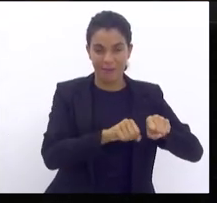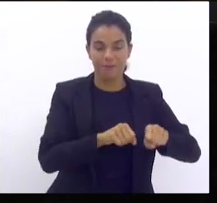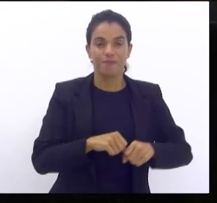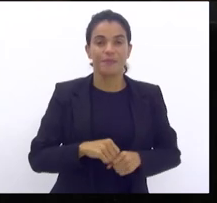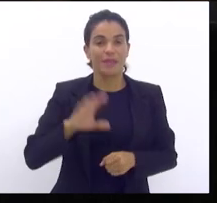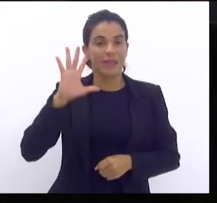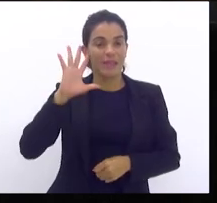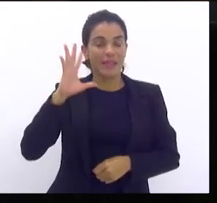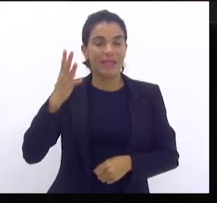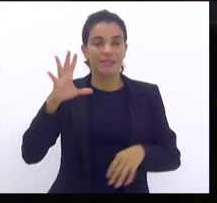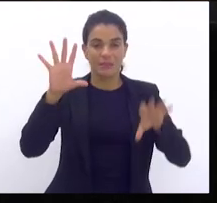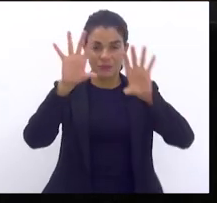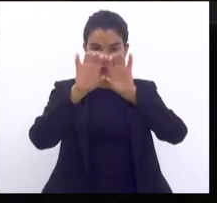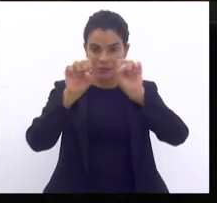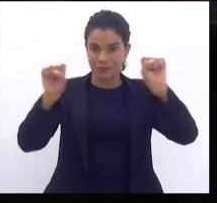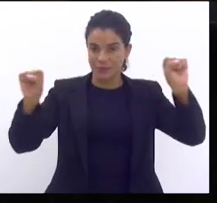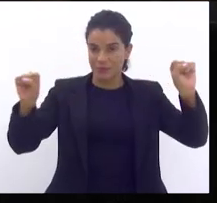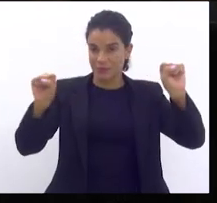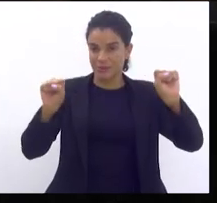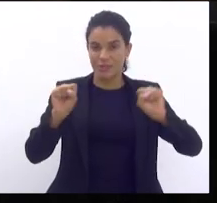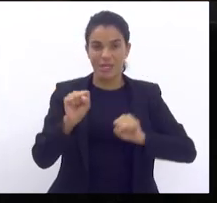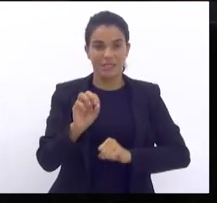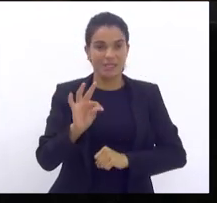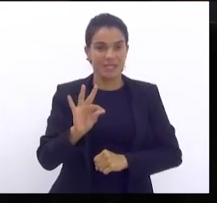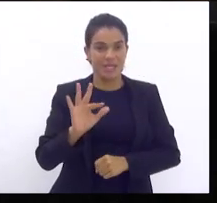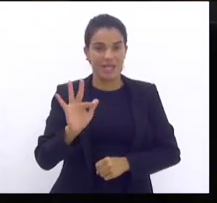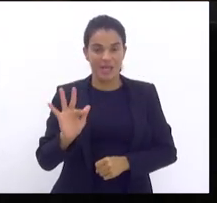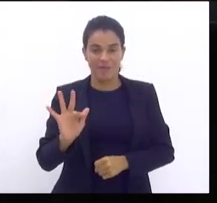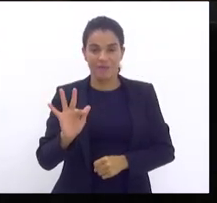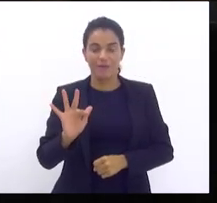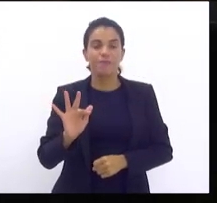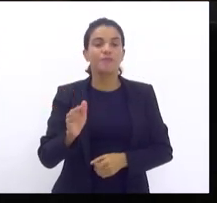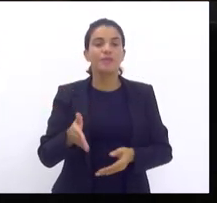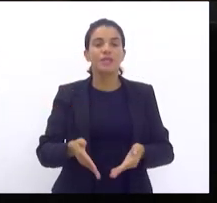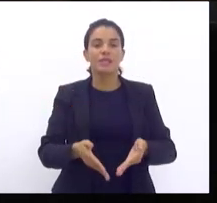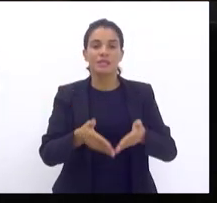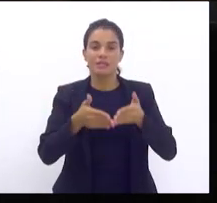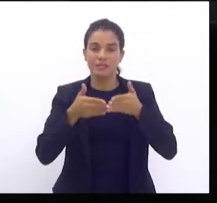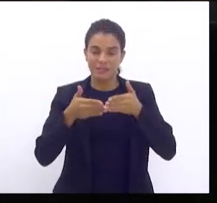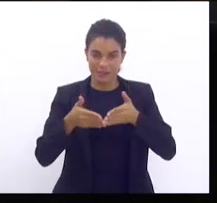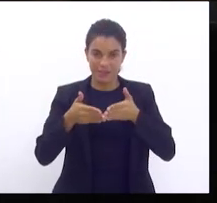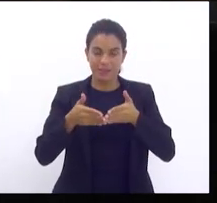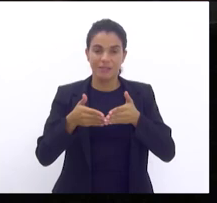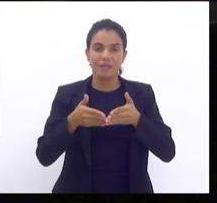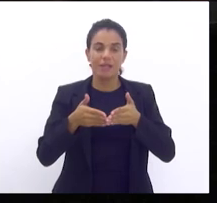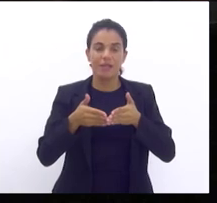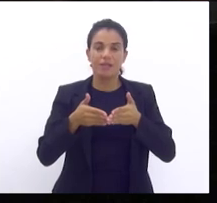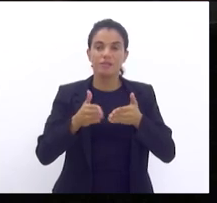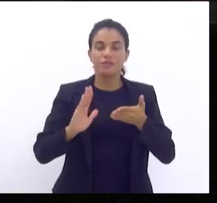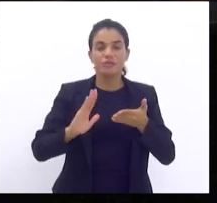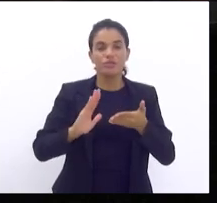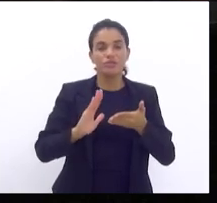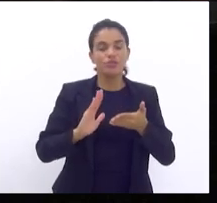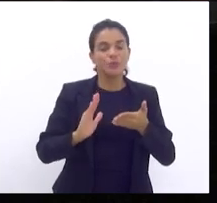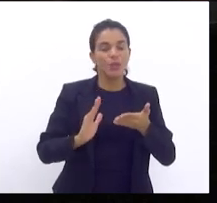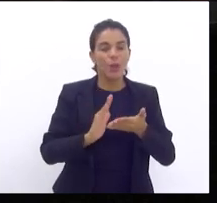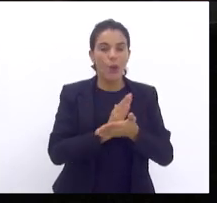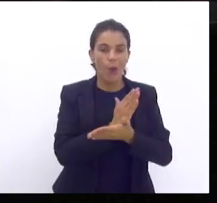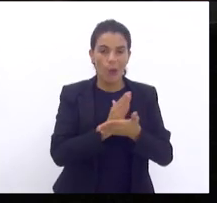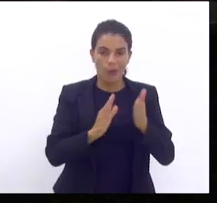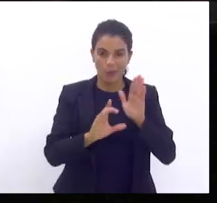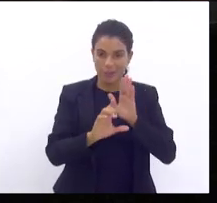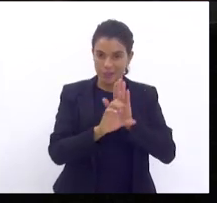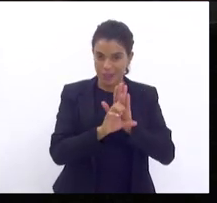supremo tribunal federal que suspendeu no Rio de Janeiro a vigência de algumas leis